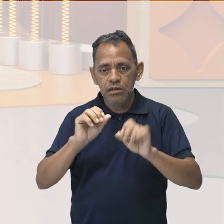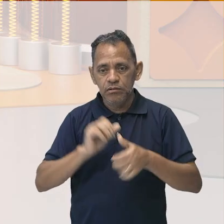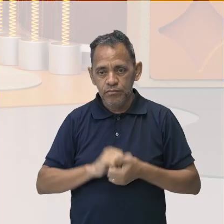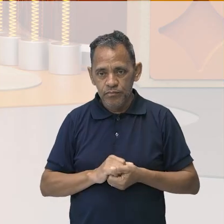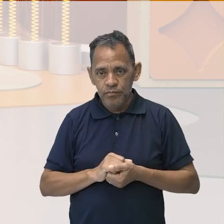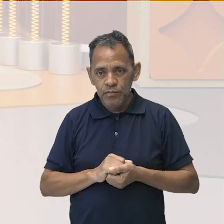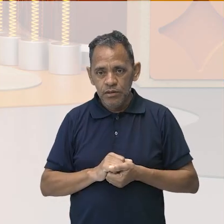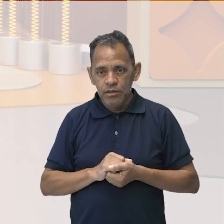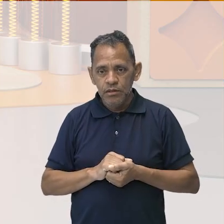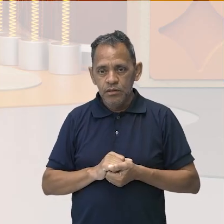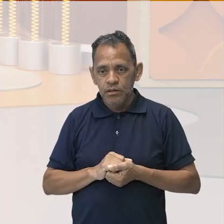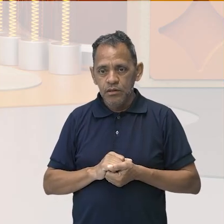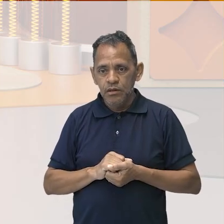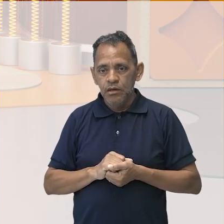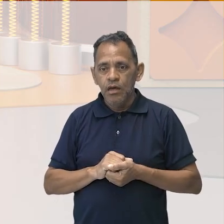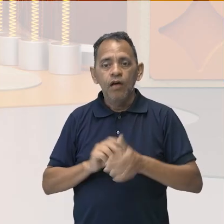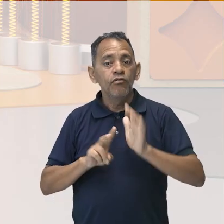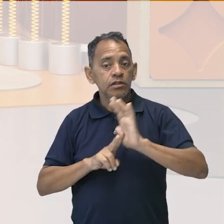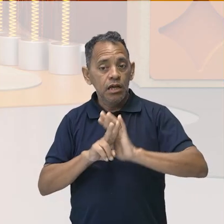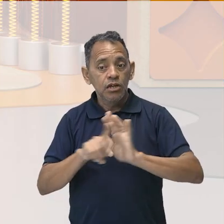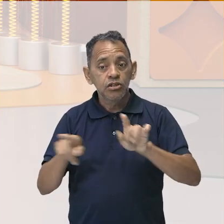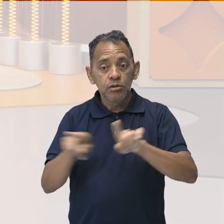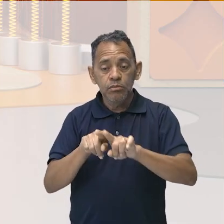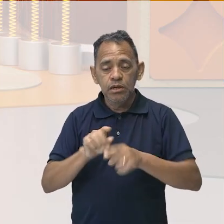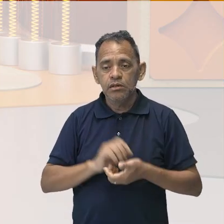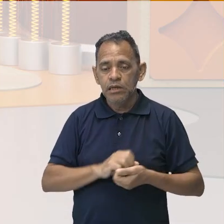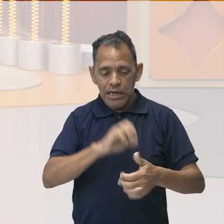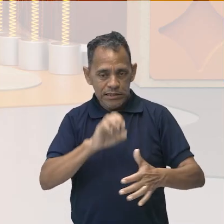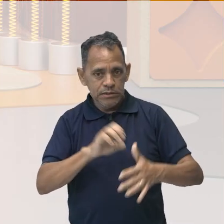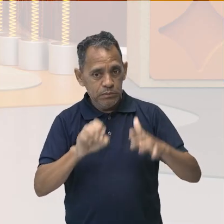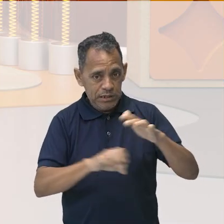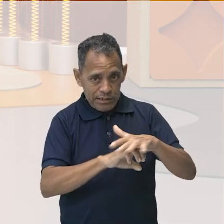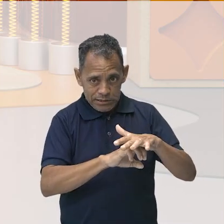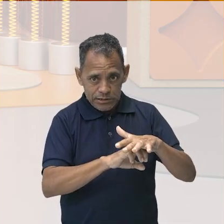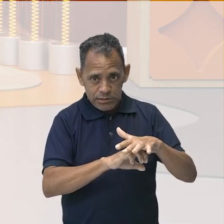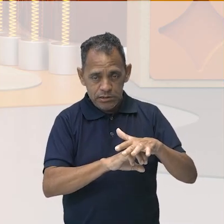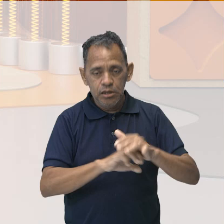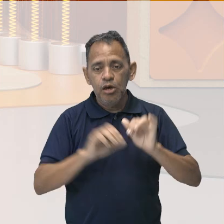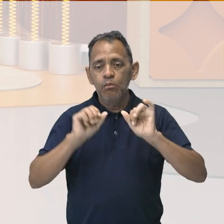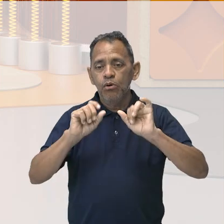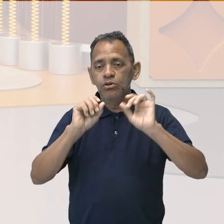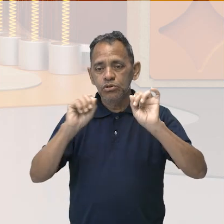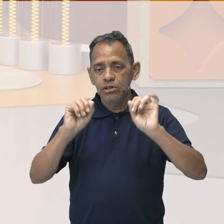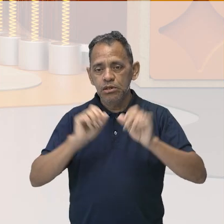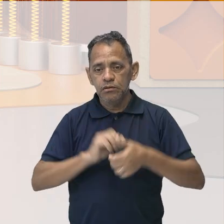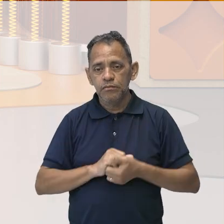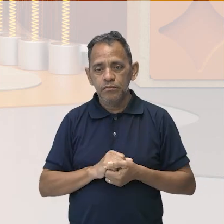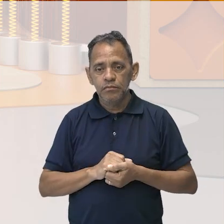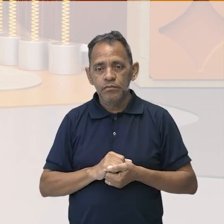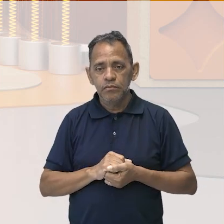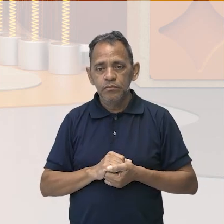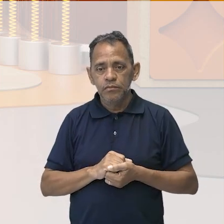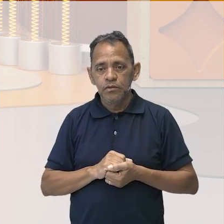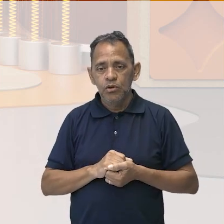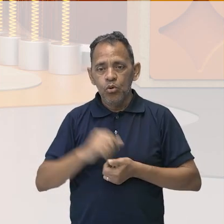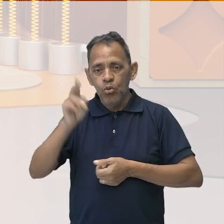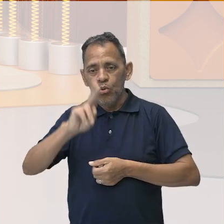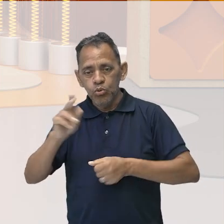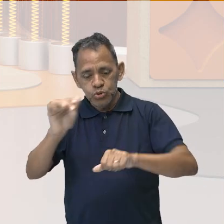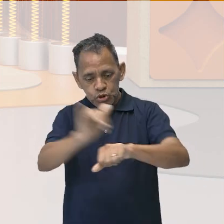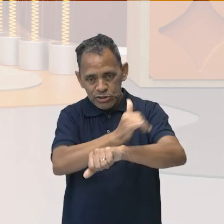dessa vantagem, também as empresas eficientes, gente. Como é que as empresas eficientes vão estar